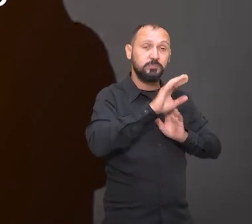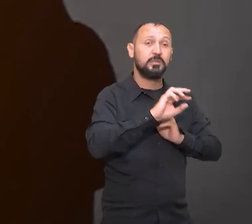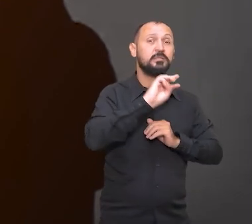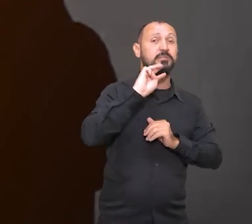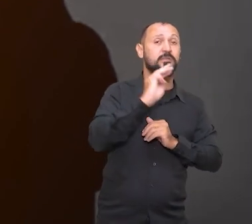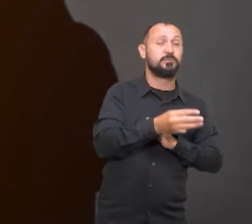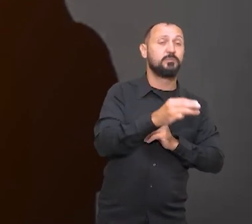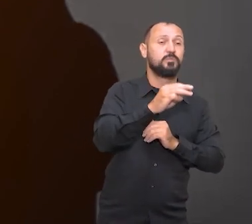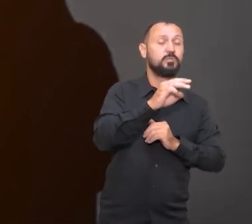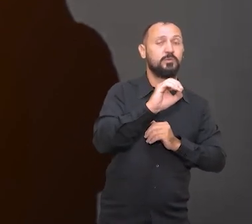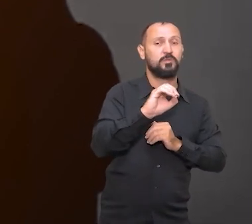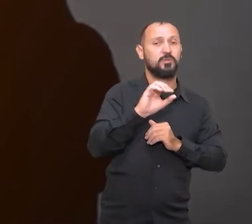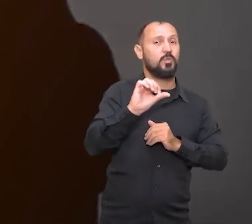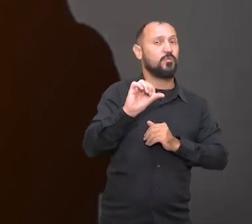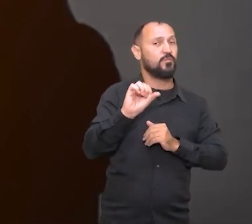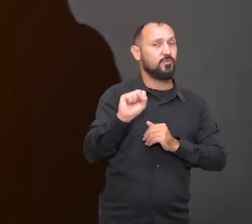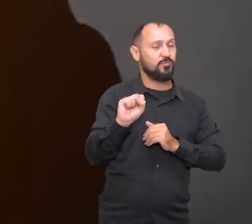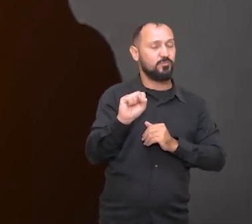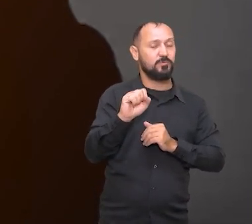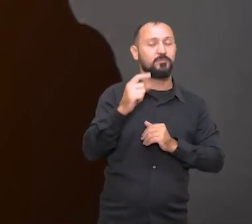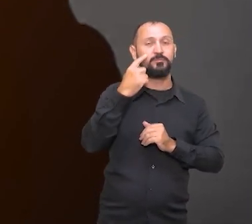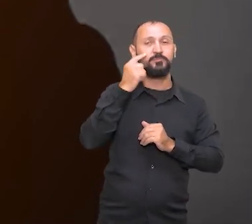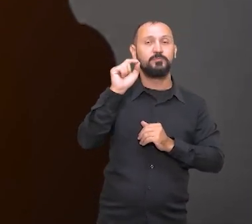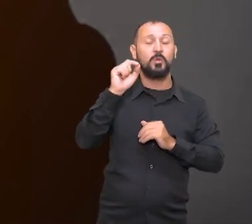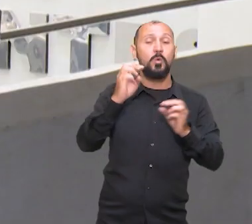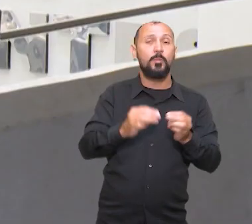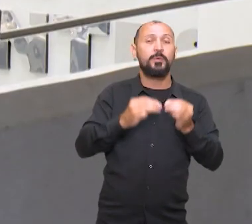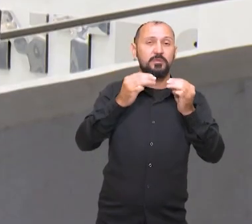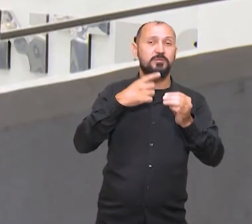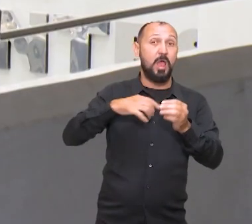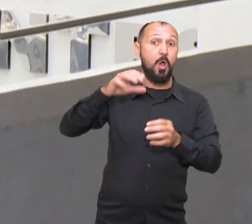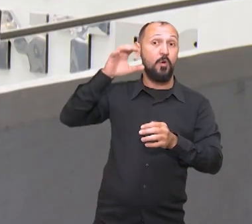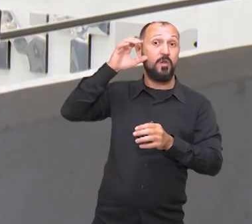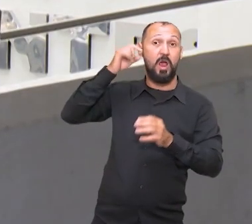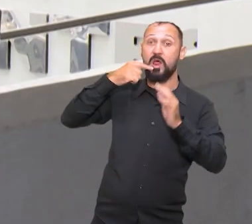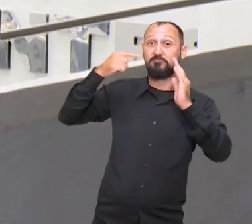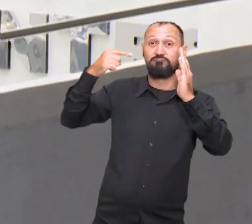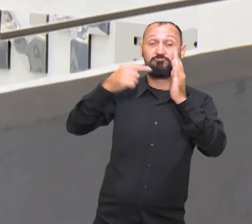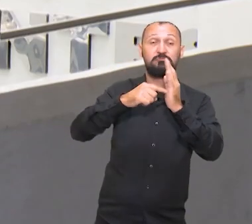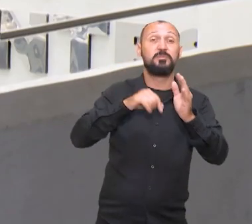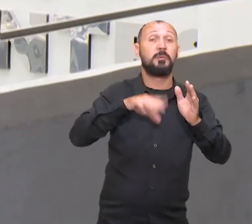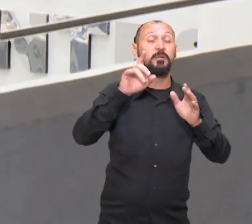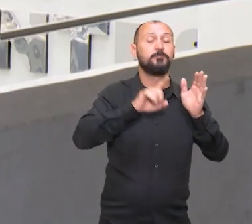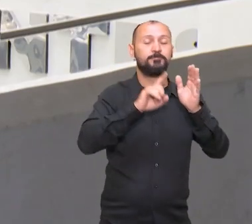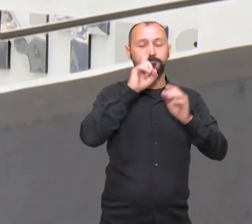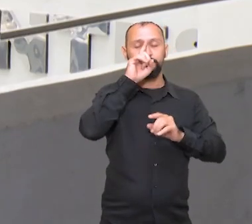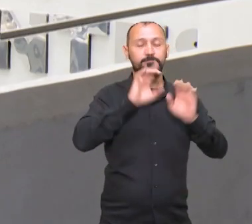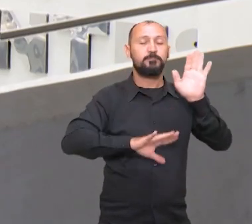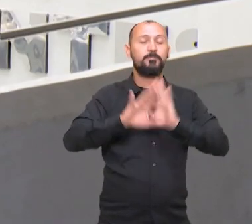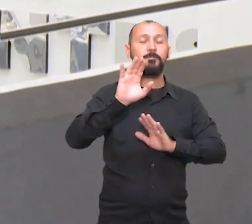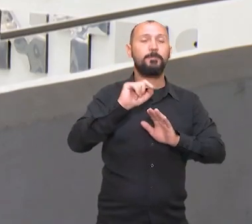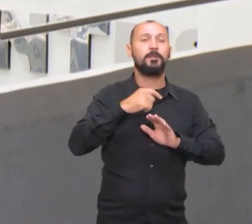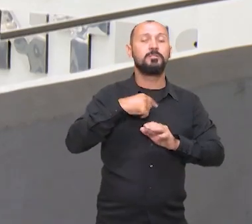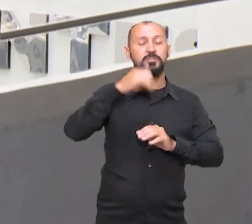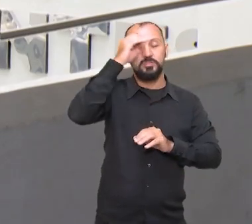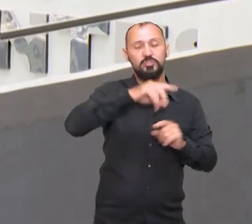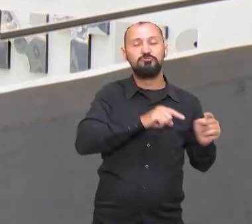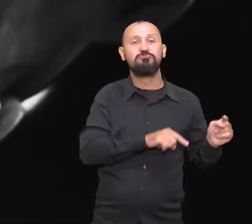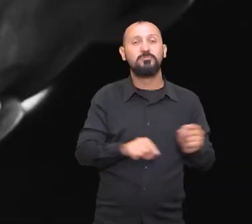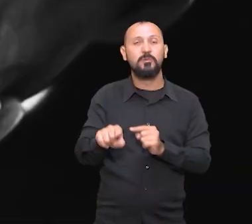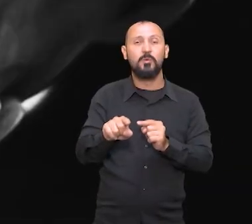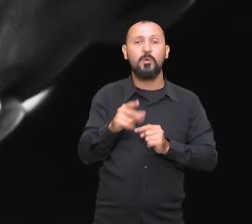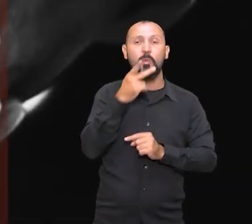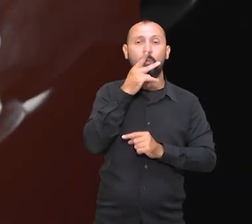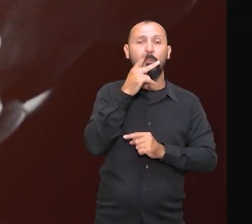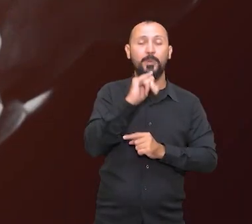do suspeito foram 3.098. A ouvidoria do Ministério também divulgou que estão entre os maiores